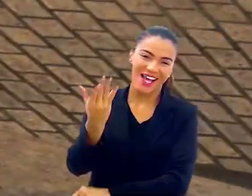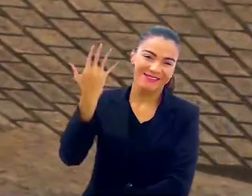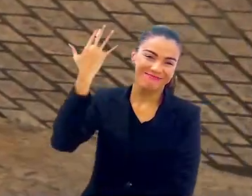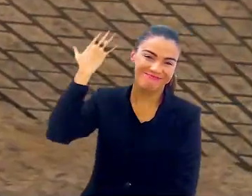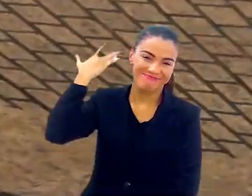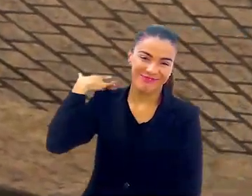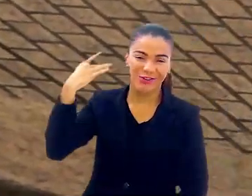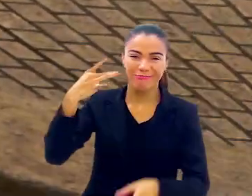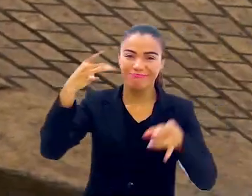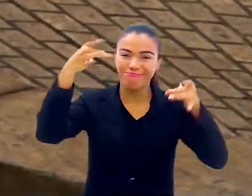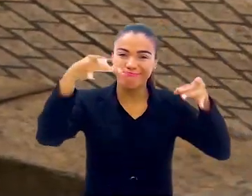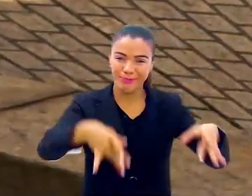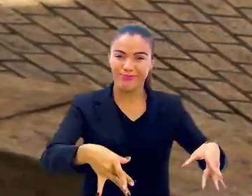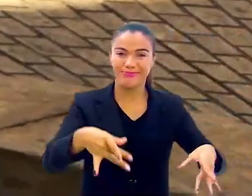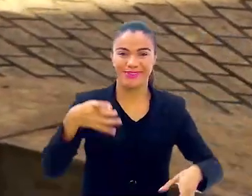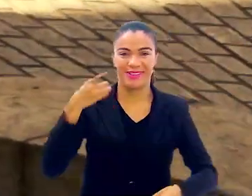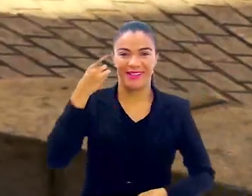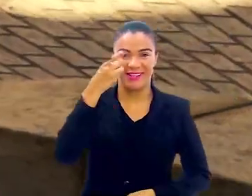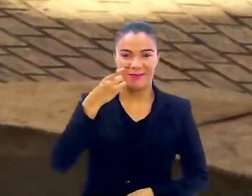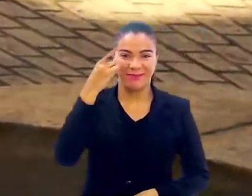ser deputado.